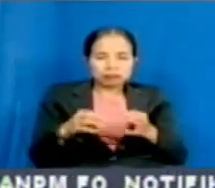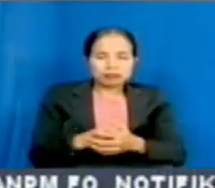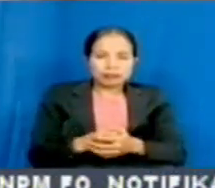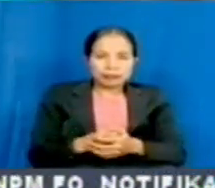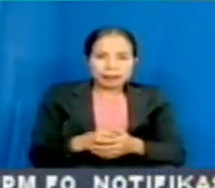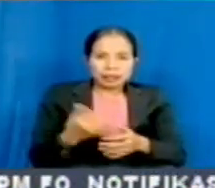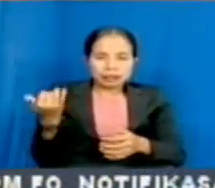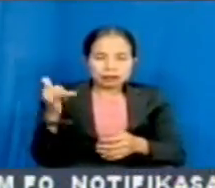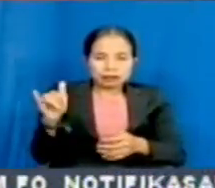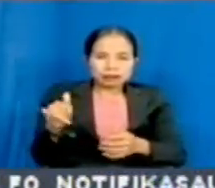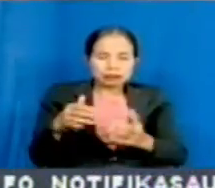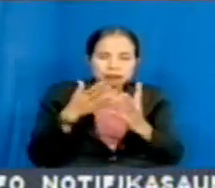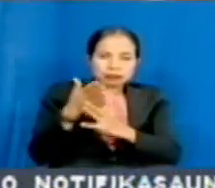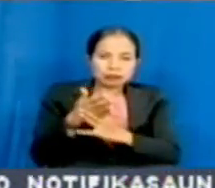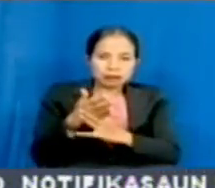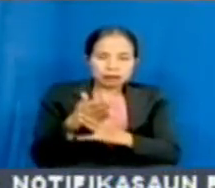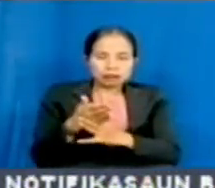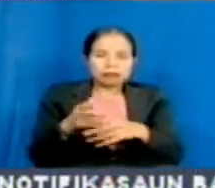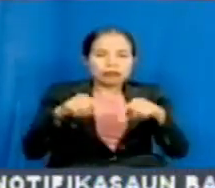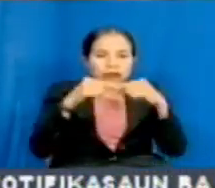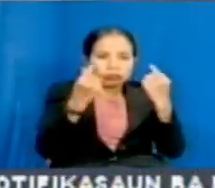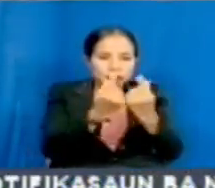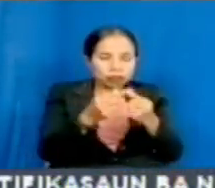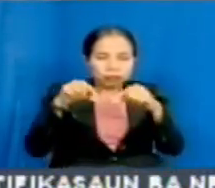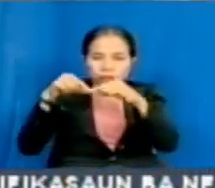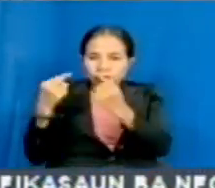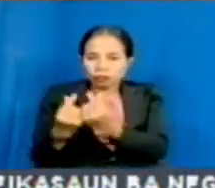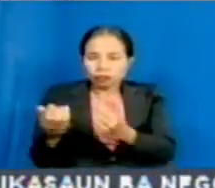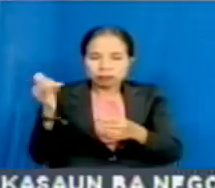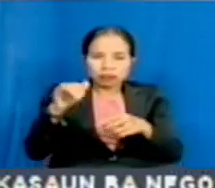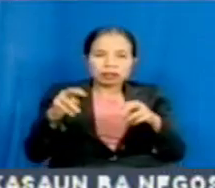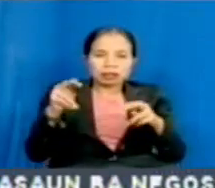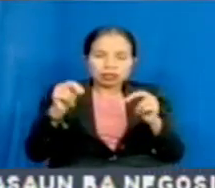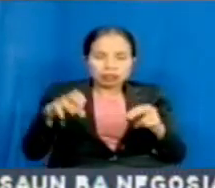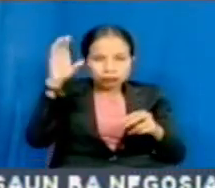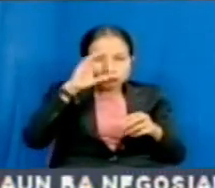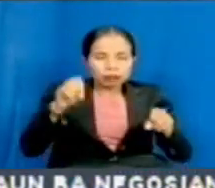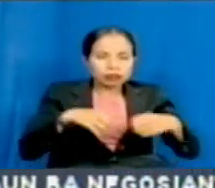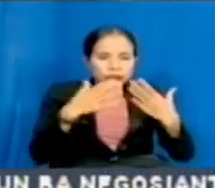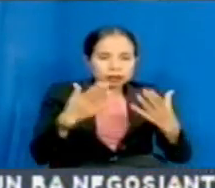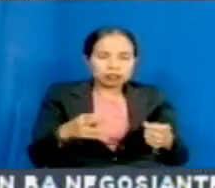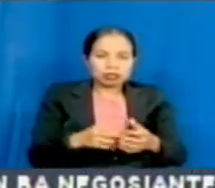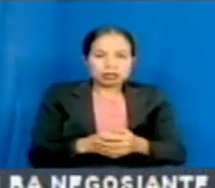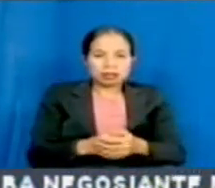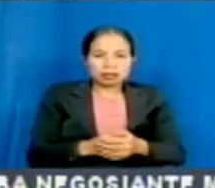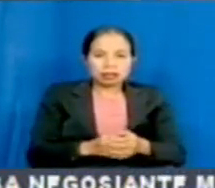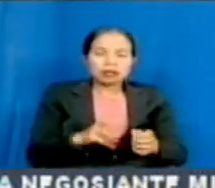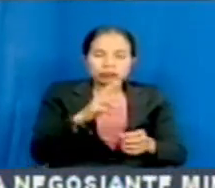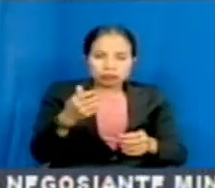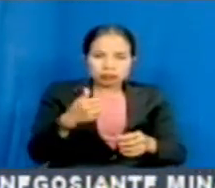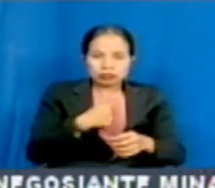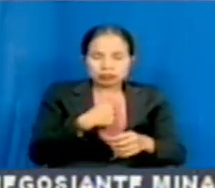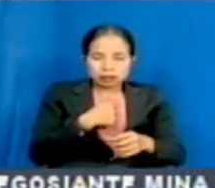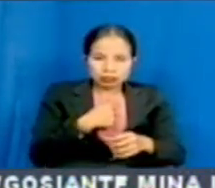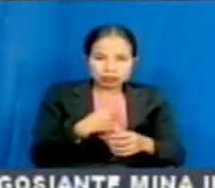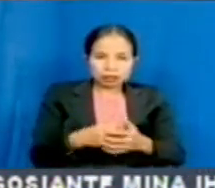vezes, se a tama fala de batir de artes marciais. Se a mos tem que buscar oiça, mas a tu ocupa sirne a. Então, ocupa